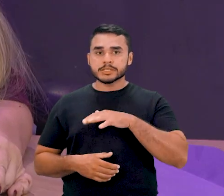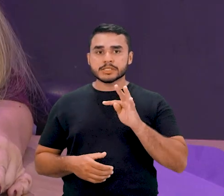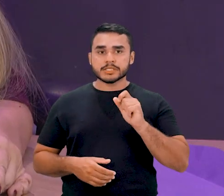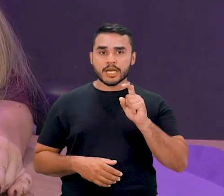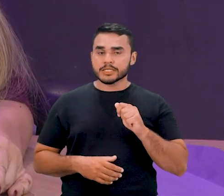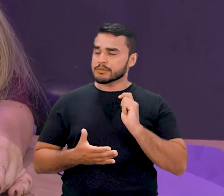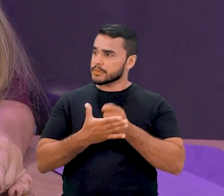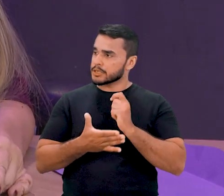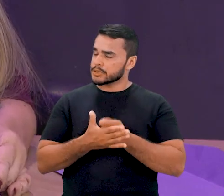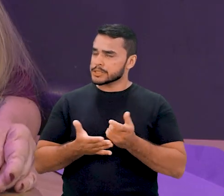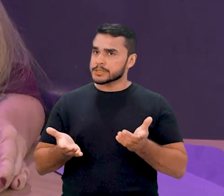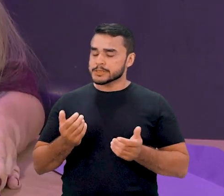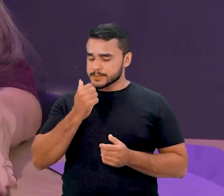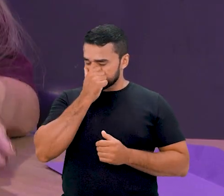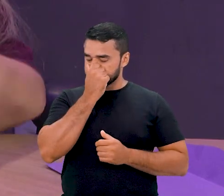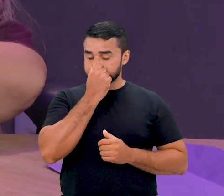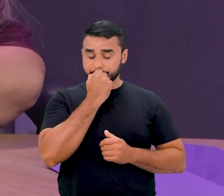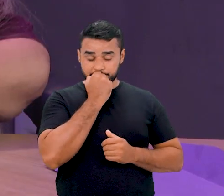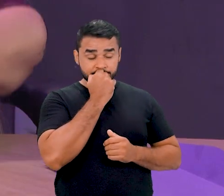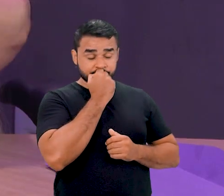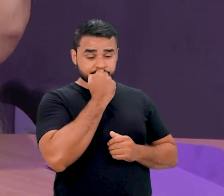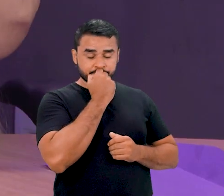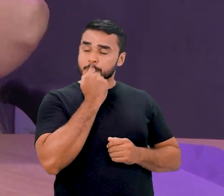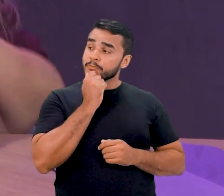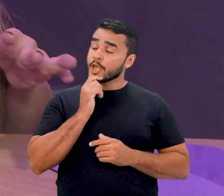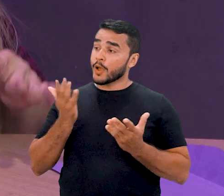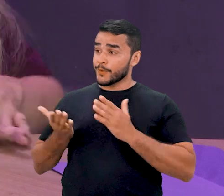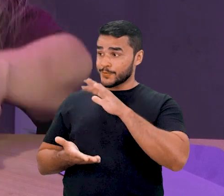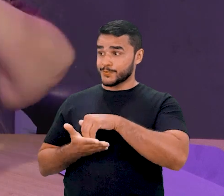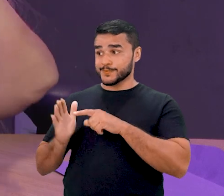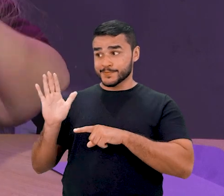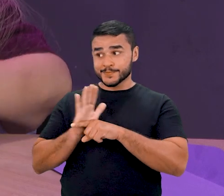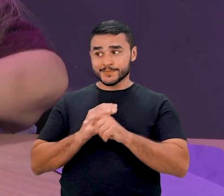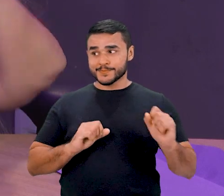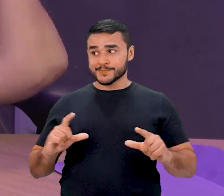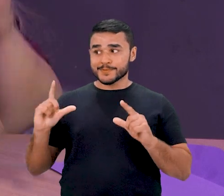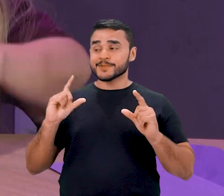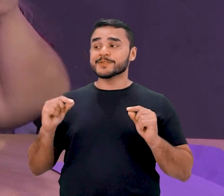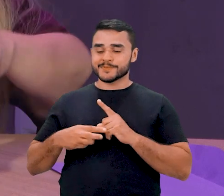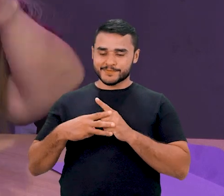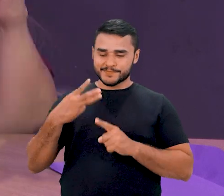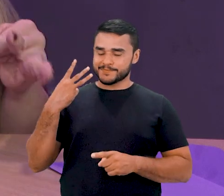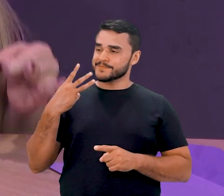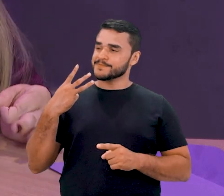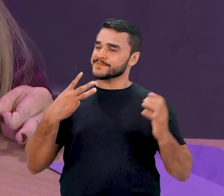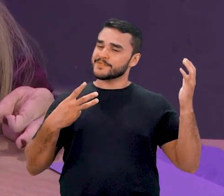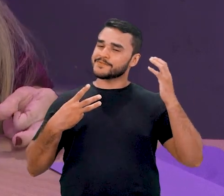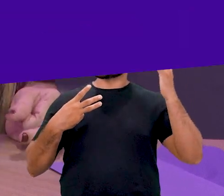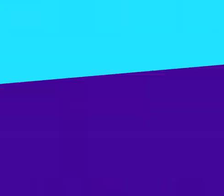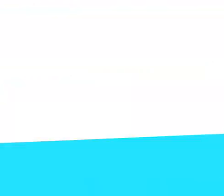coisa ainda, né? Exatamente. E Estela, para encerrar, a gente tem um último quadro que se chama Trio